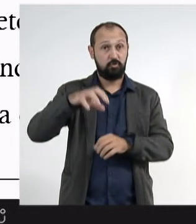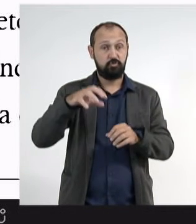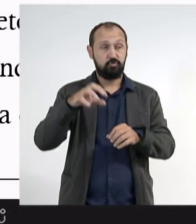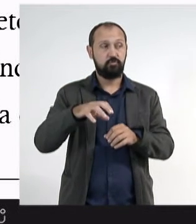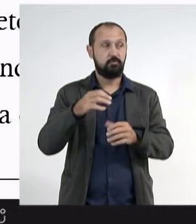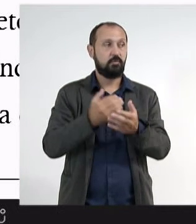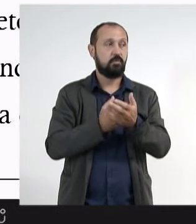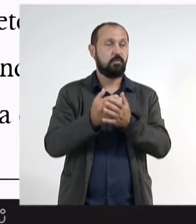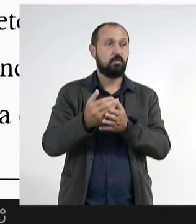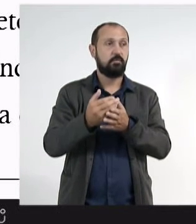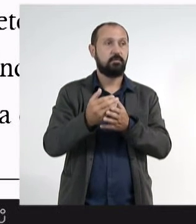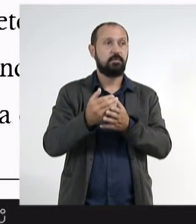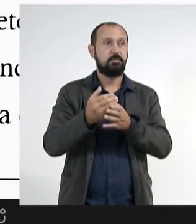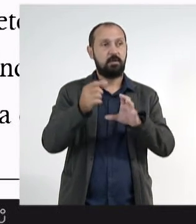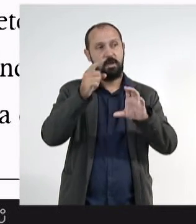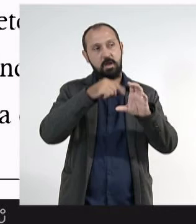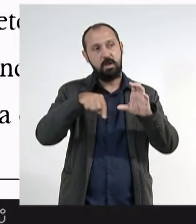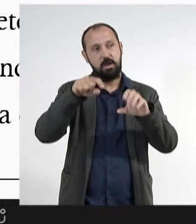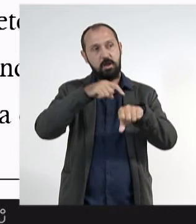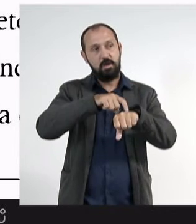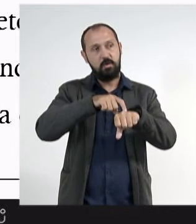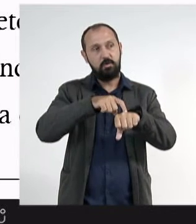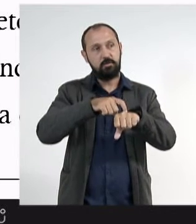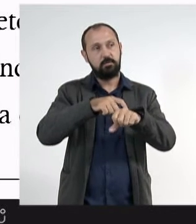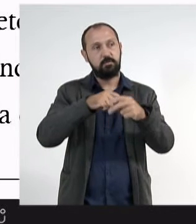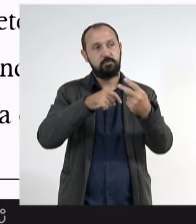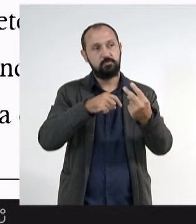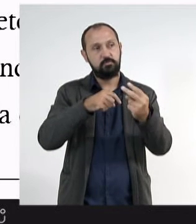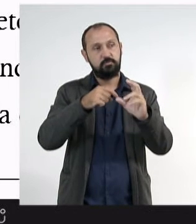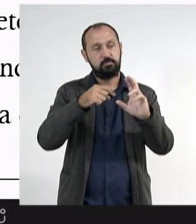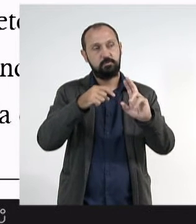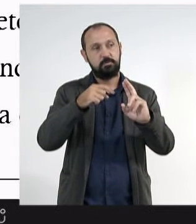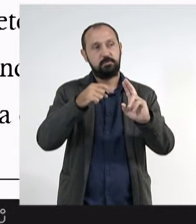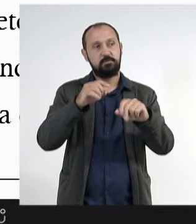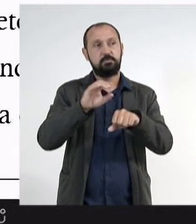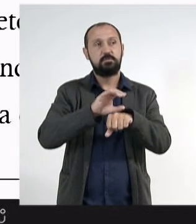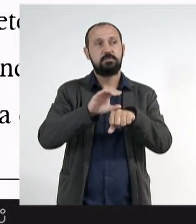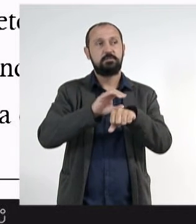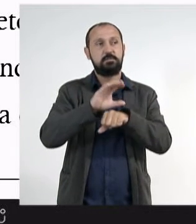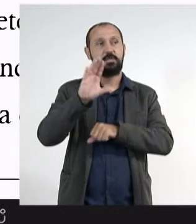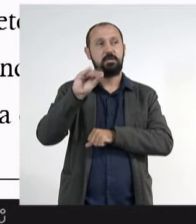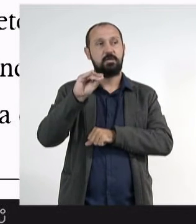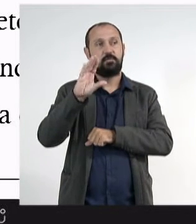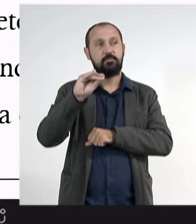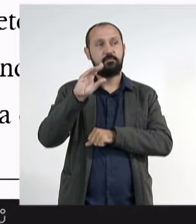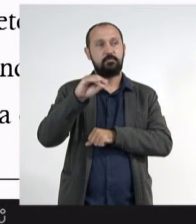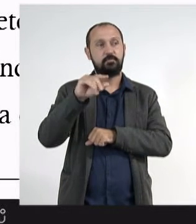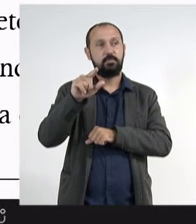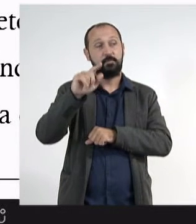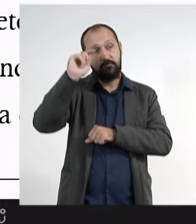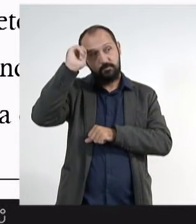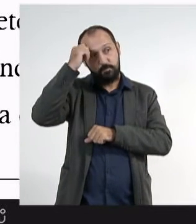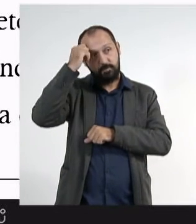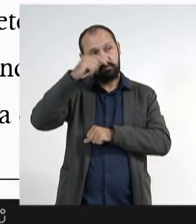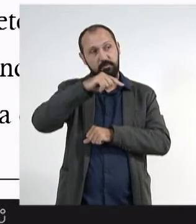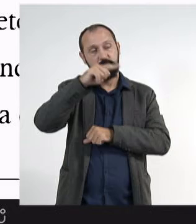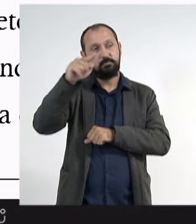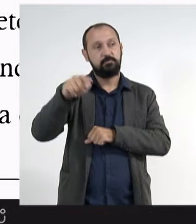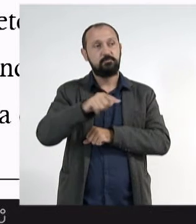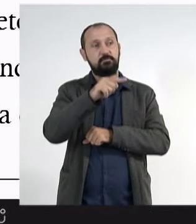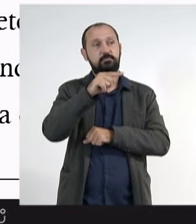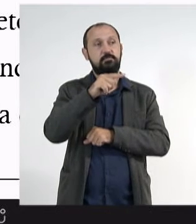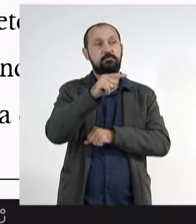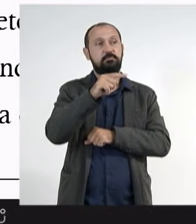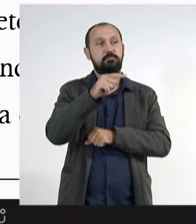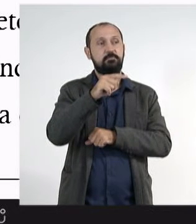começa a 15 minutos da hora, as primeiras 2 garrafinhas são cinza escura, depois elas ficam preta e depois